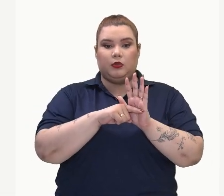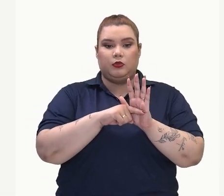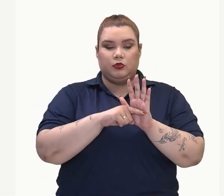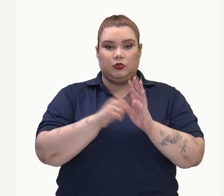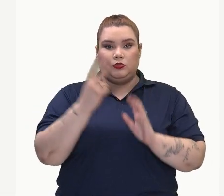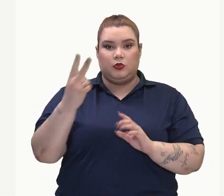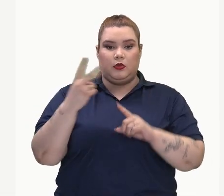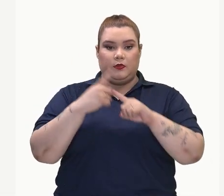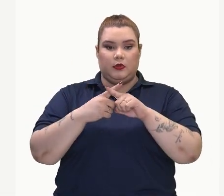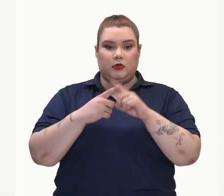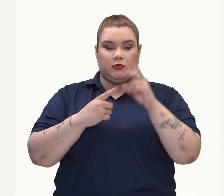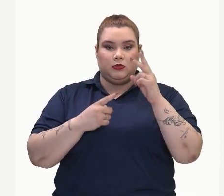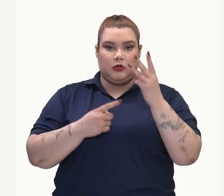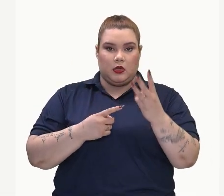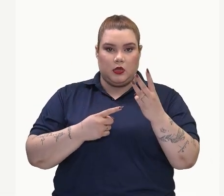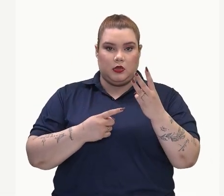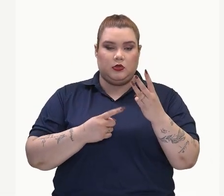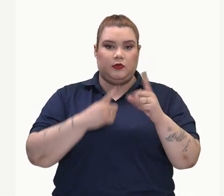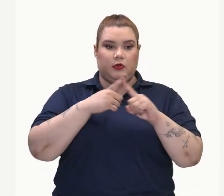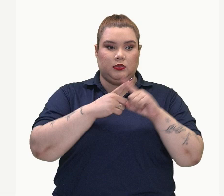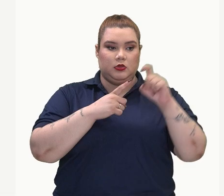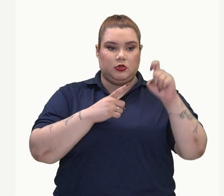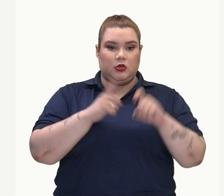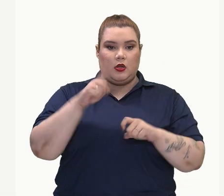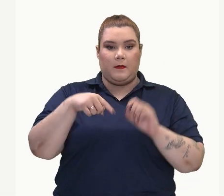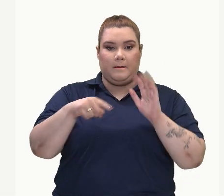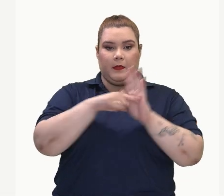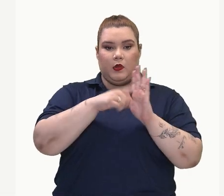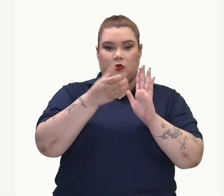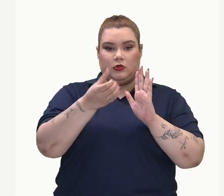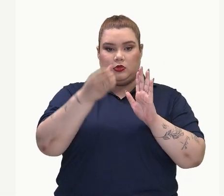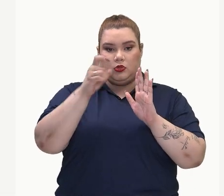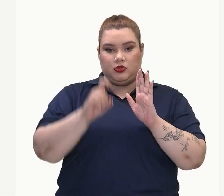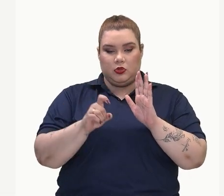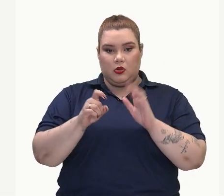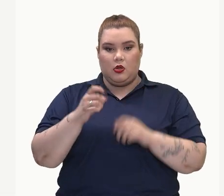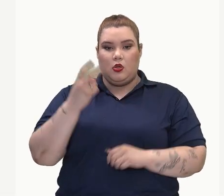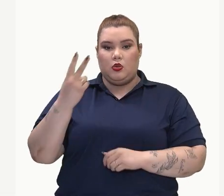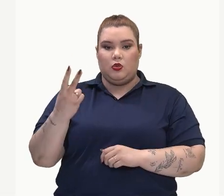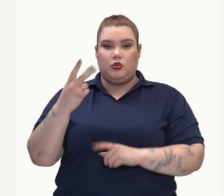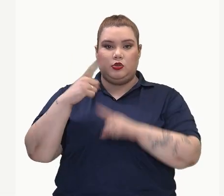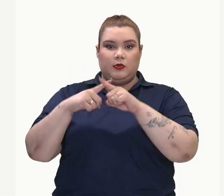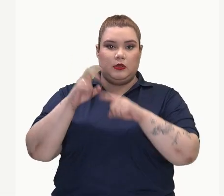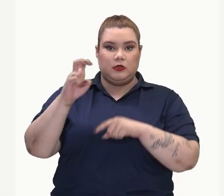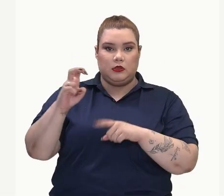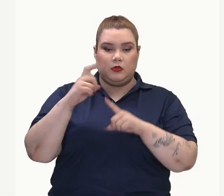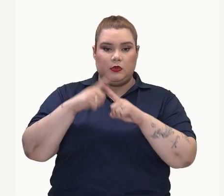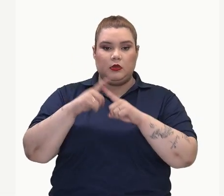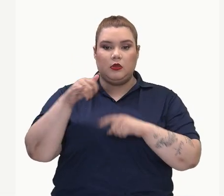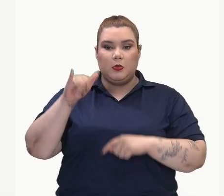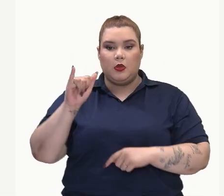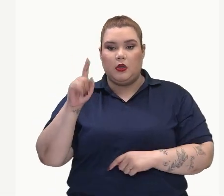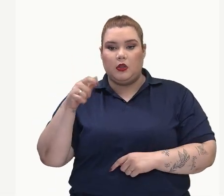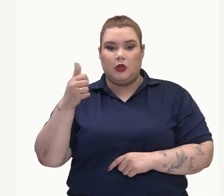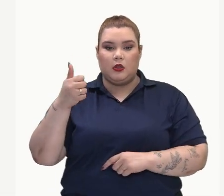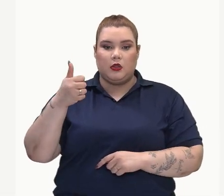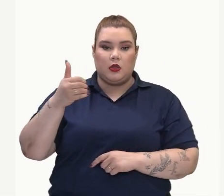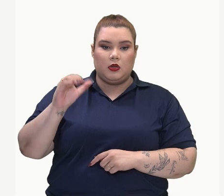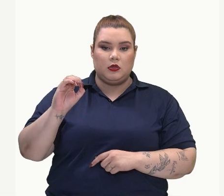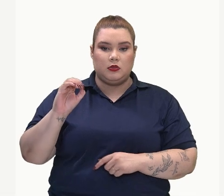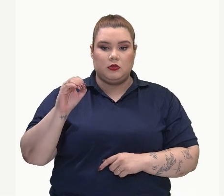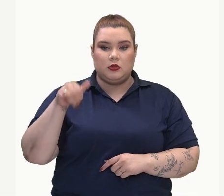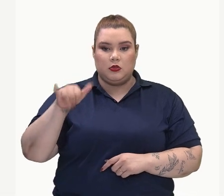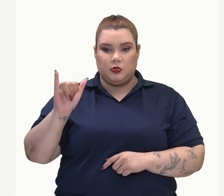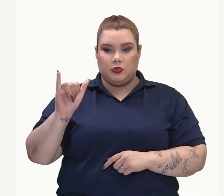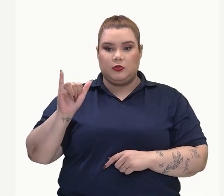vezes 3 vezes x, menos 6x, menos 2 vezes 5 vezes y, menos 10y. Aqui